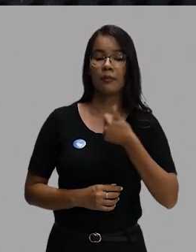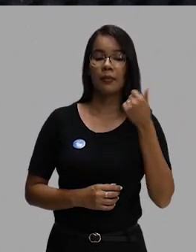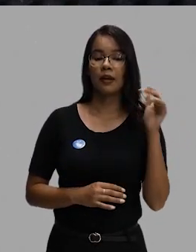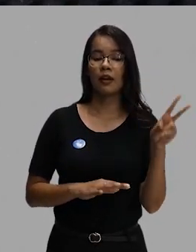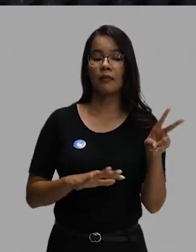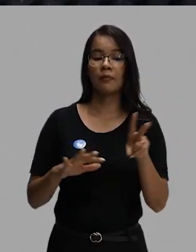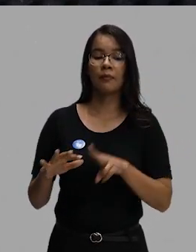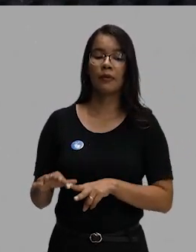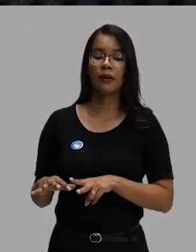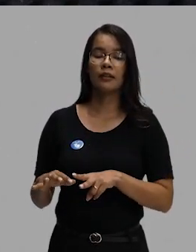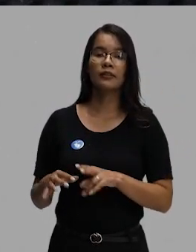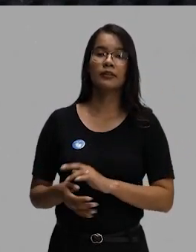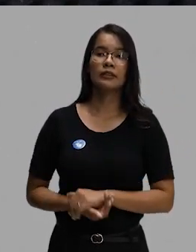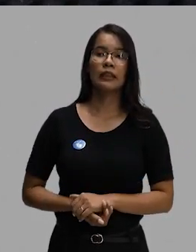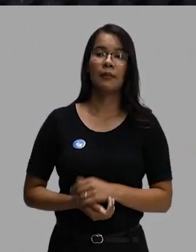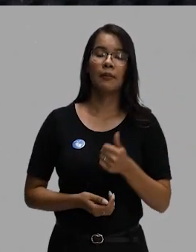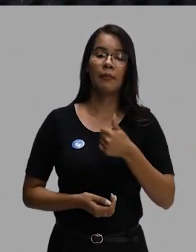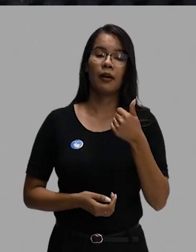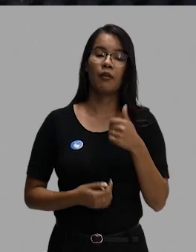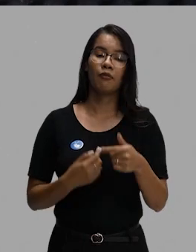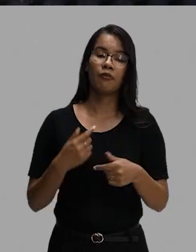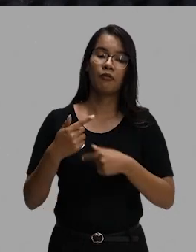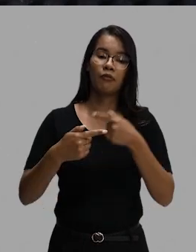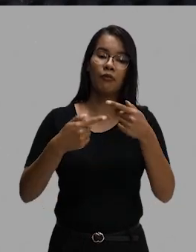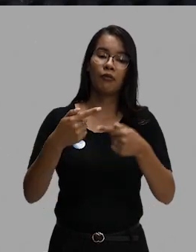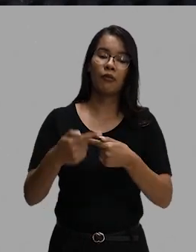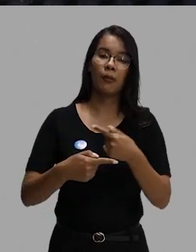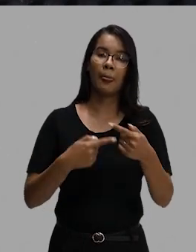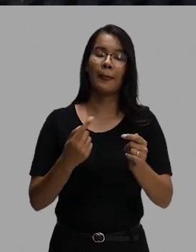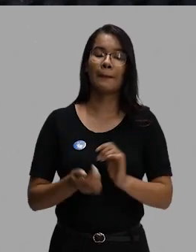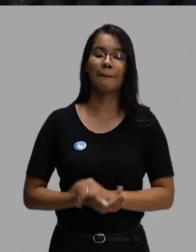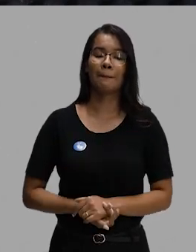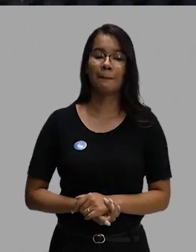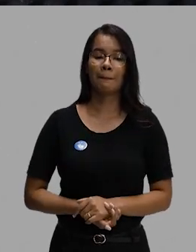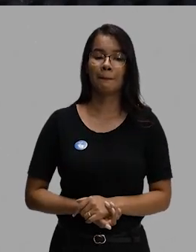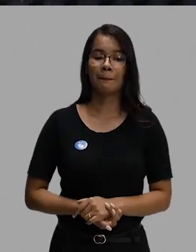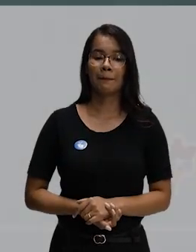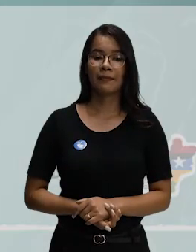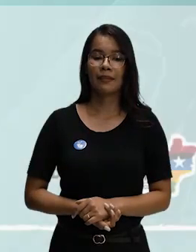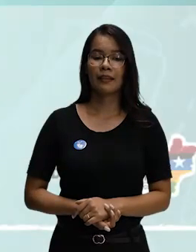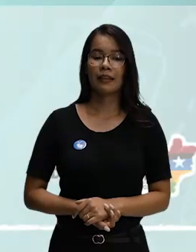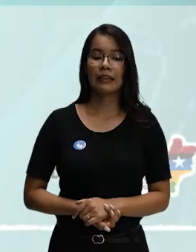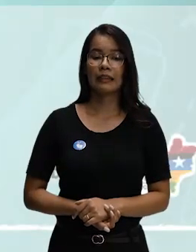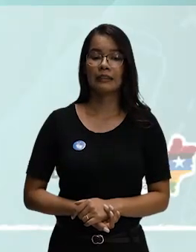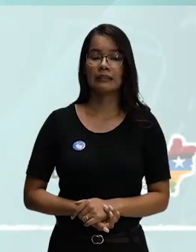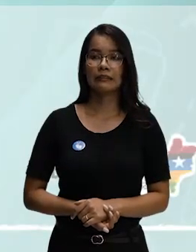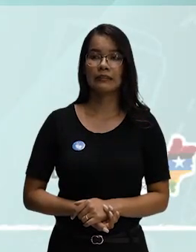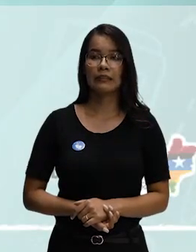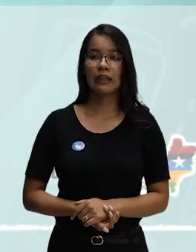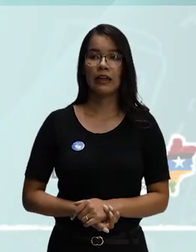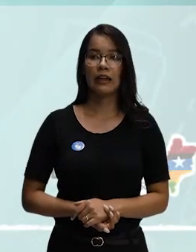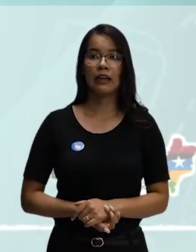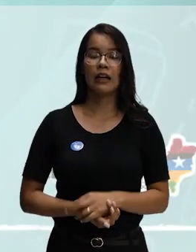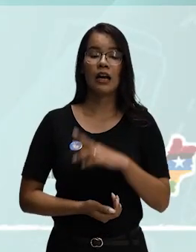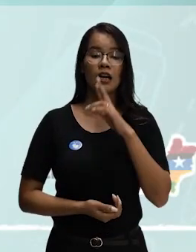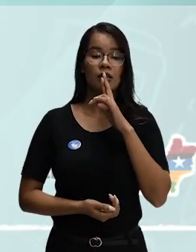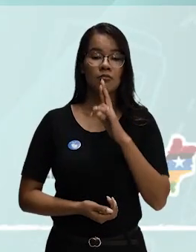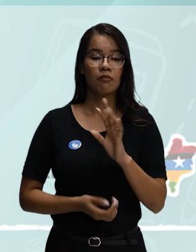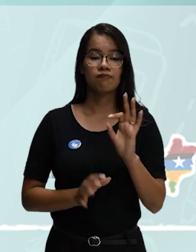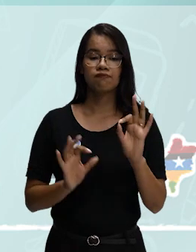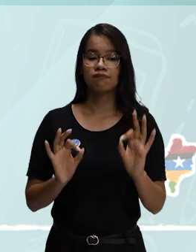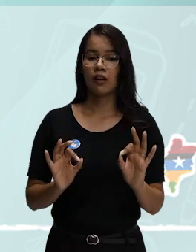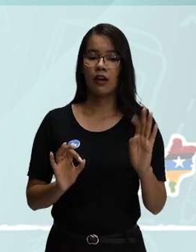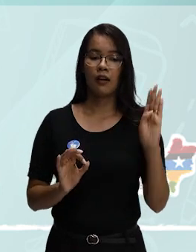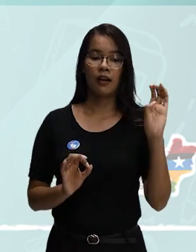primeira fase da geração, para poder ver aqui em questão de tempo, em questão de número, certo? Olha só, a poesia de 30